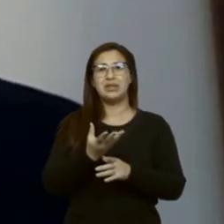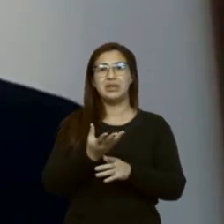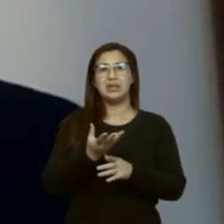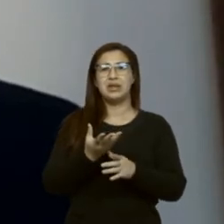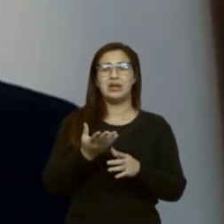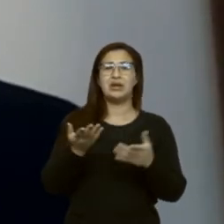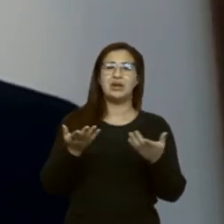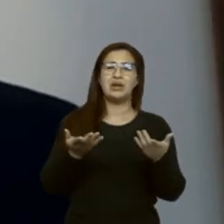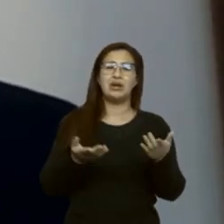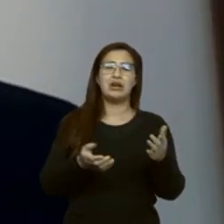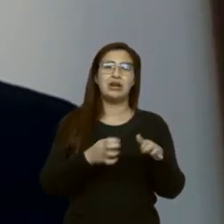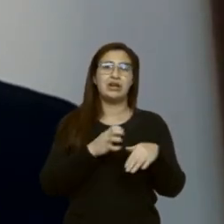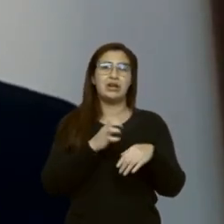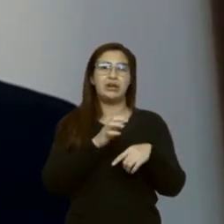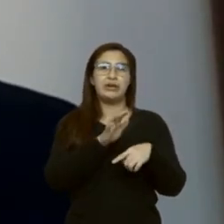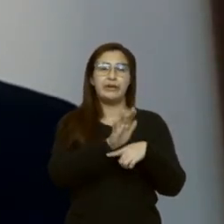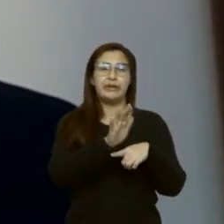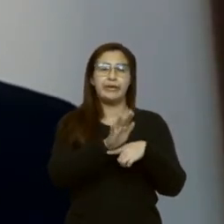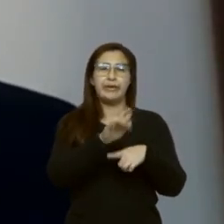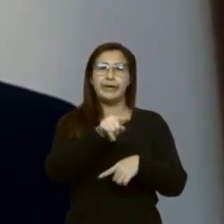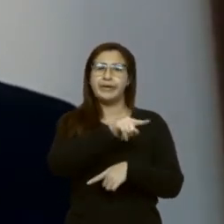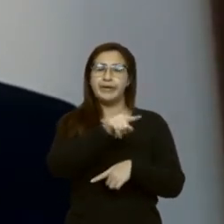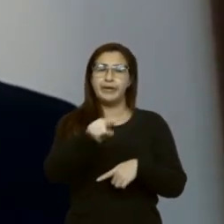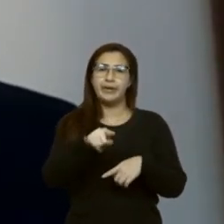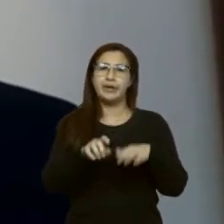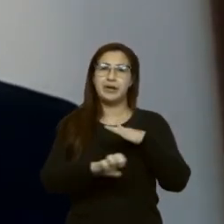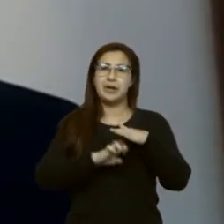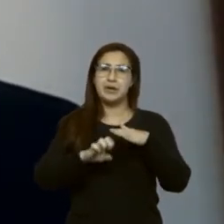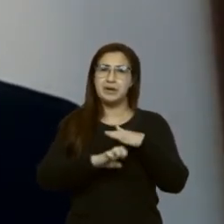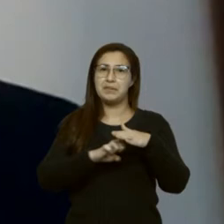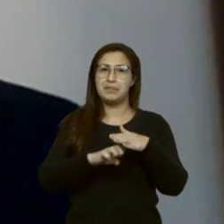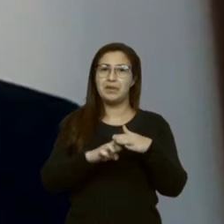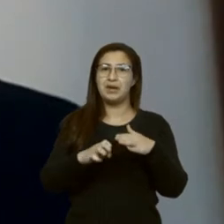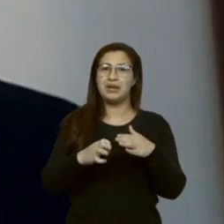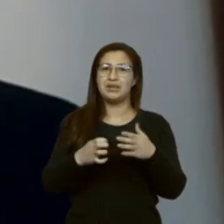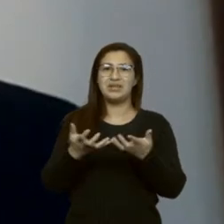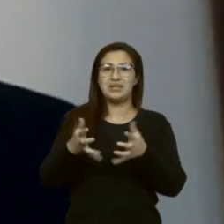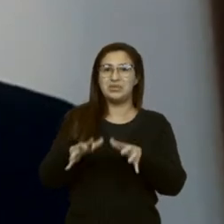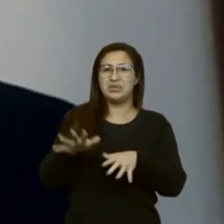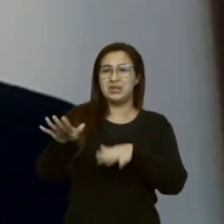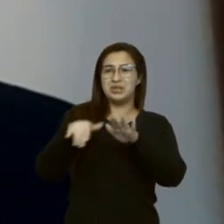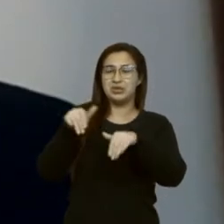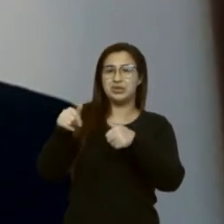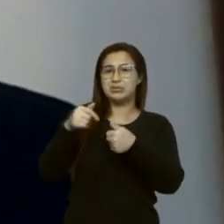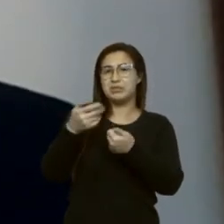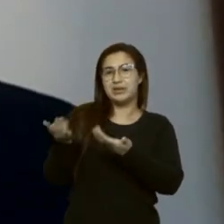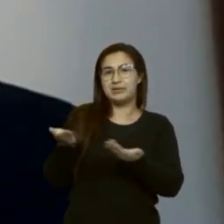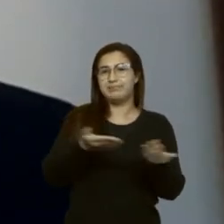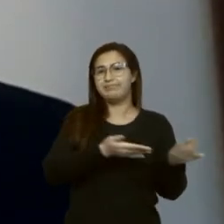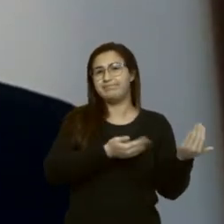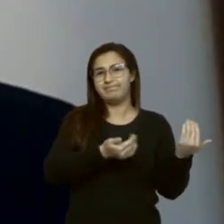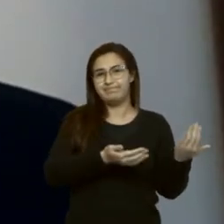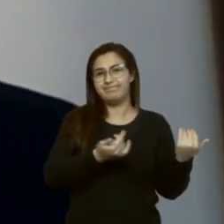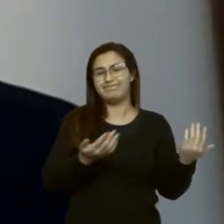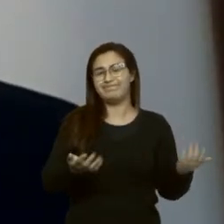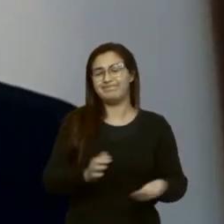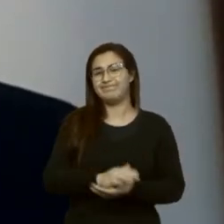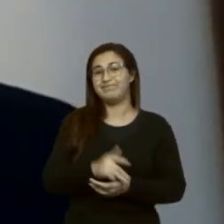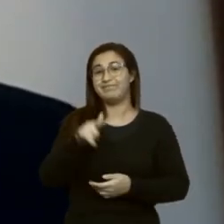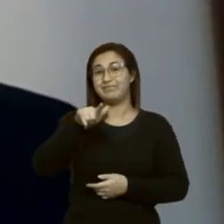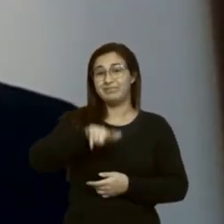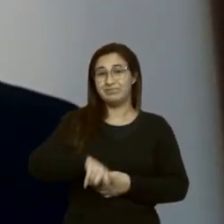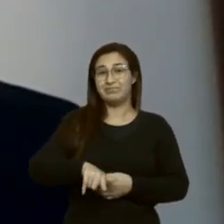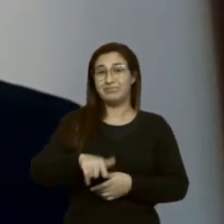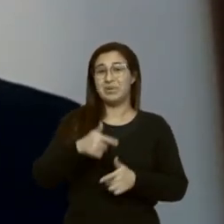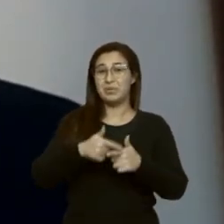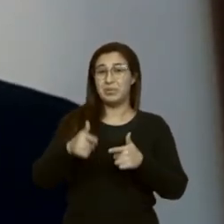empresas descumpridoras da cota de aprendizagem. Também cria obstáculos à auditoria fiscal do